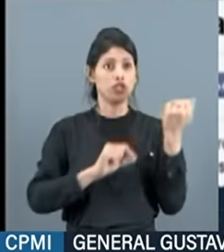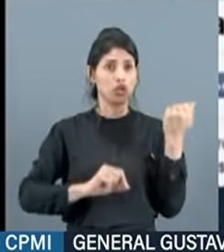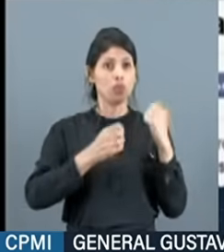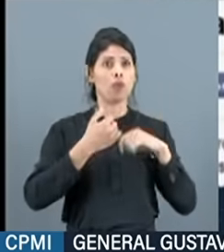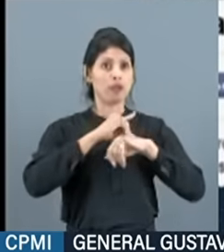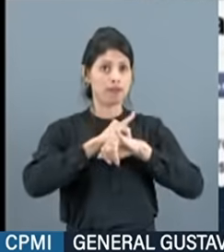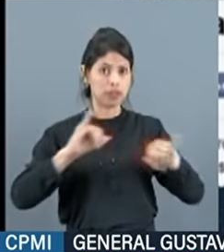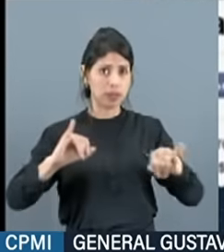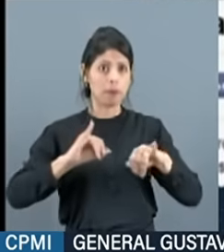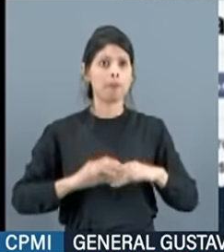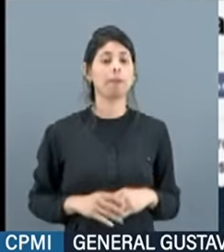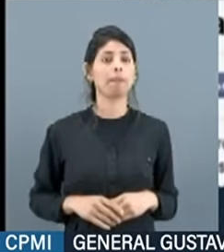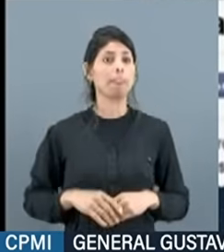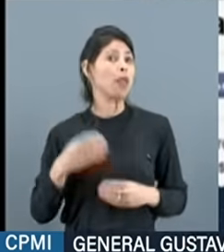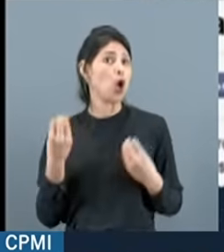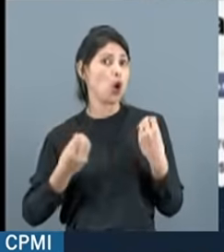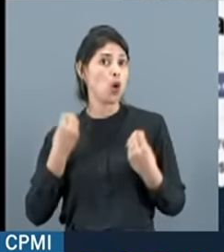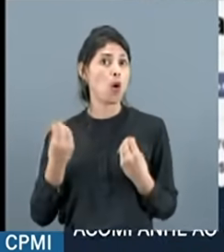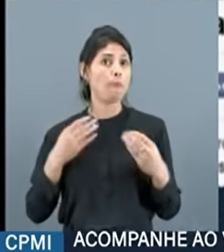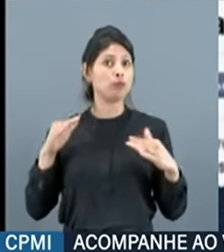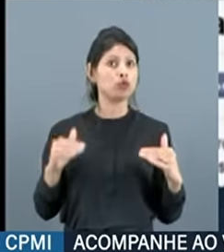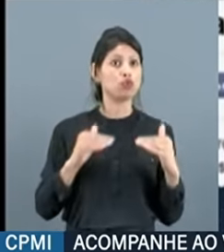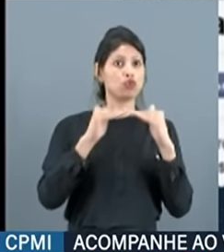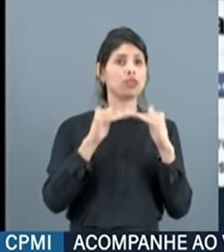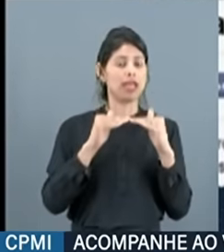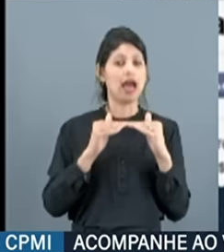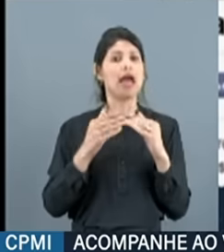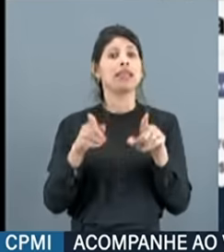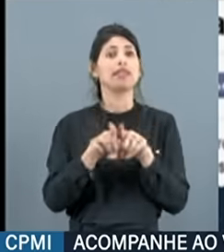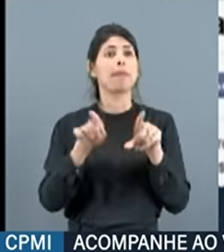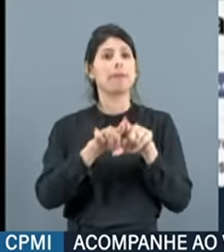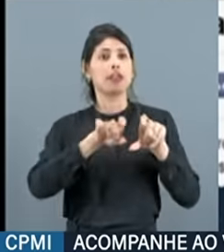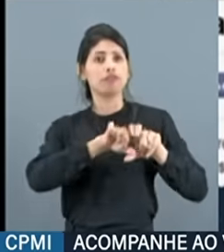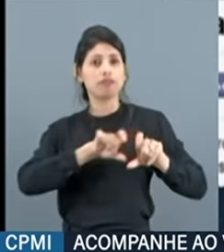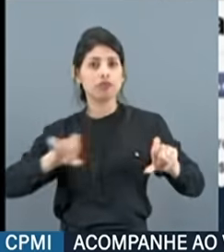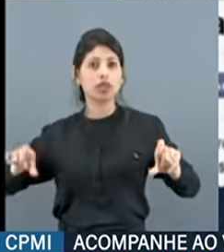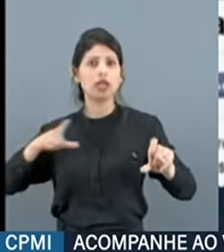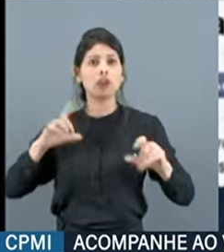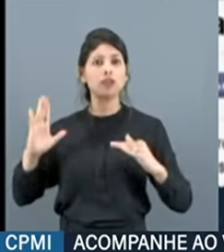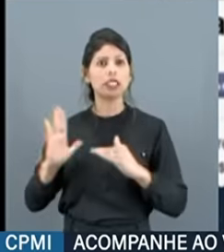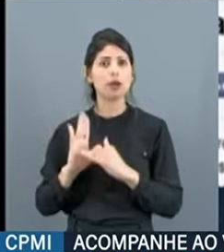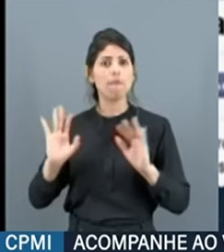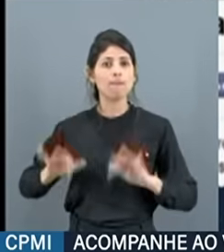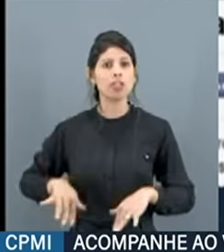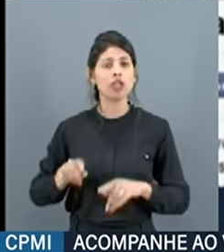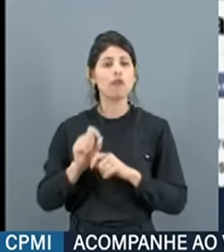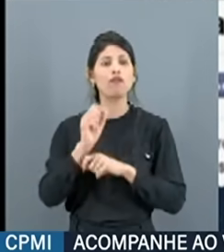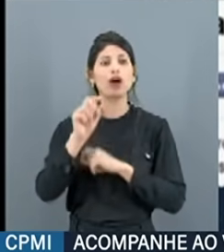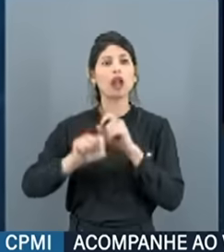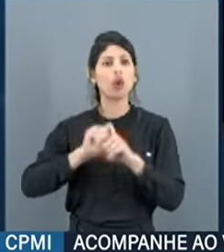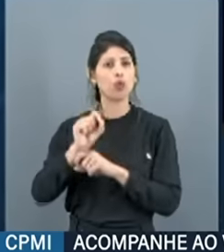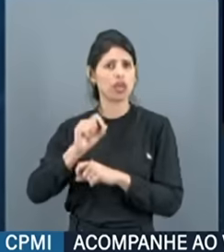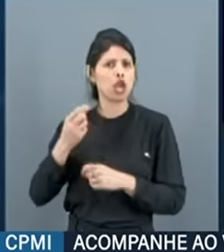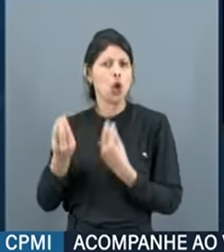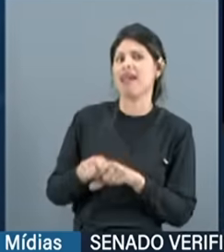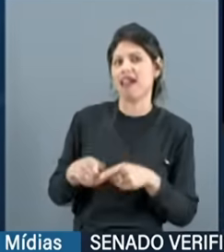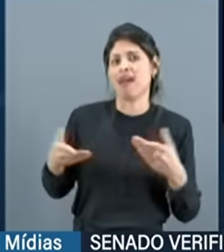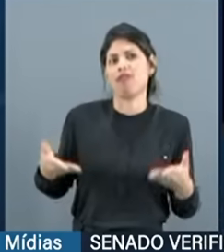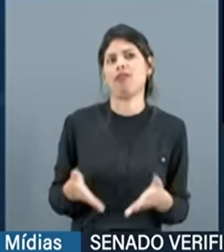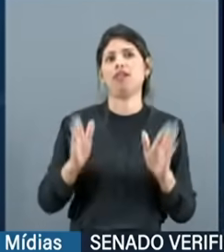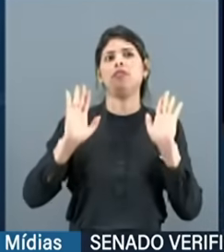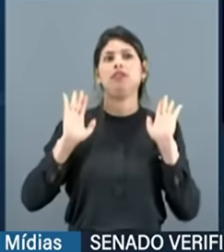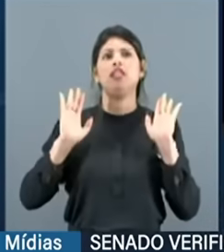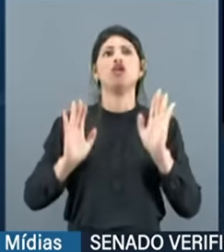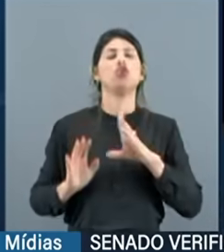Black Bloc, condenar, conviver ou se aliar. Já no final do primeiro parágrafo, Edilson Silva cita o inegável charme político da tática.